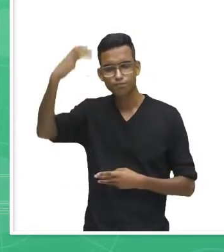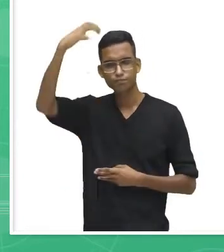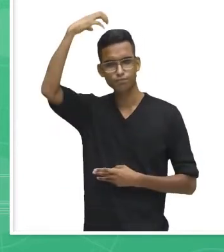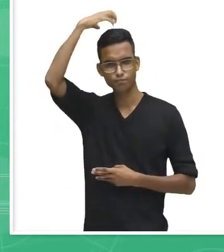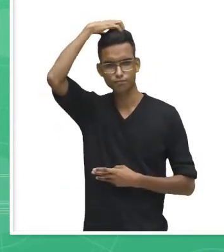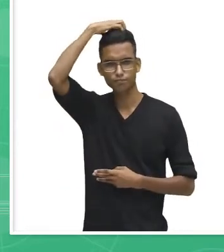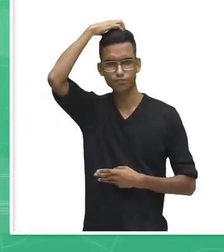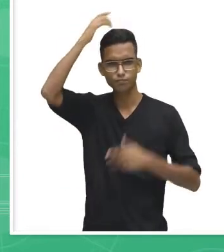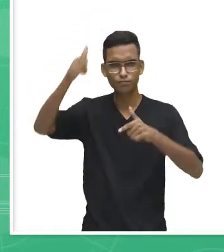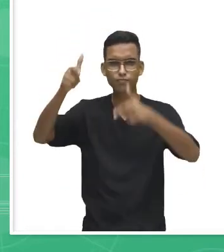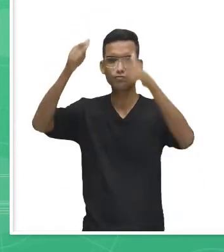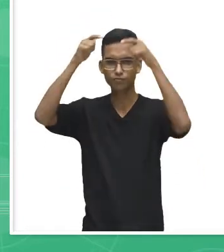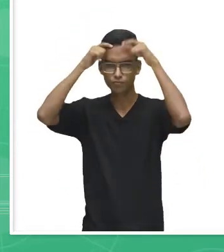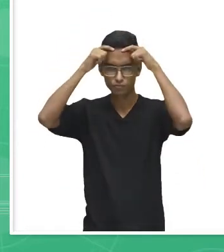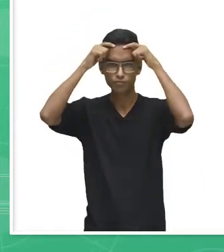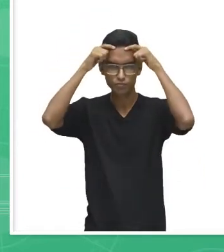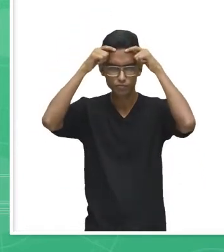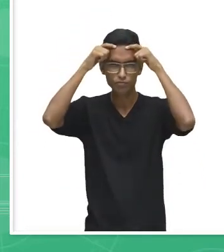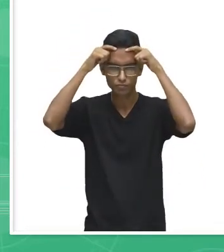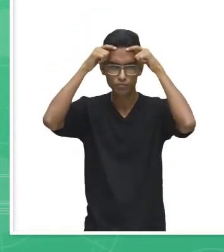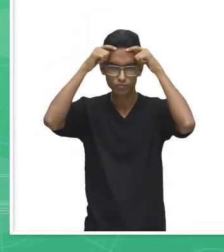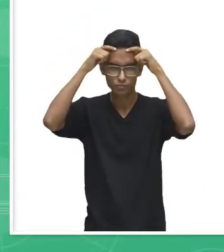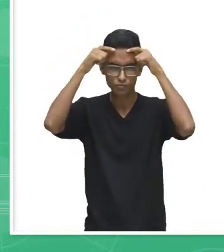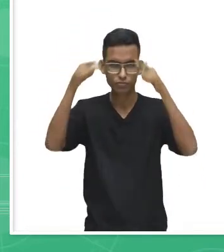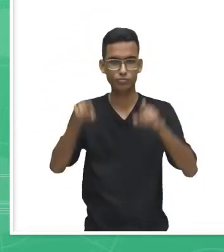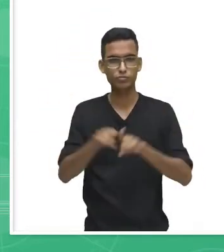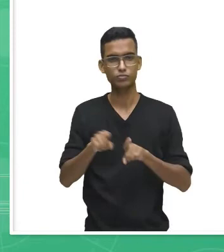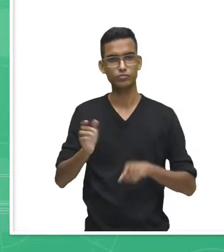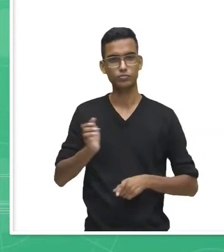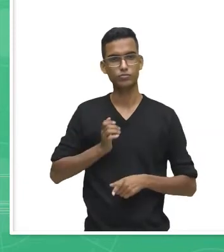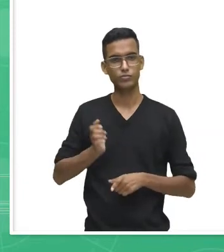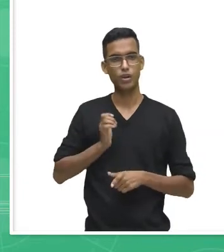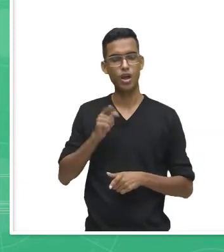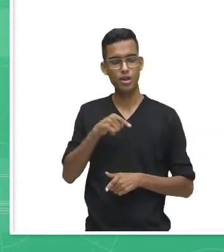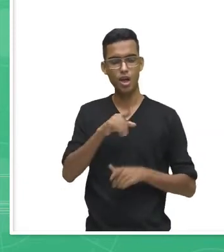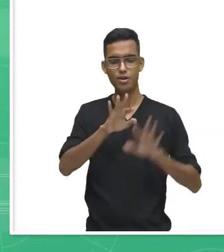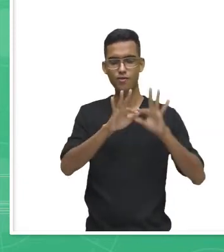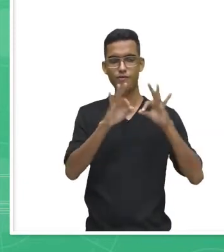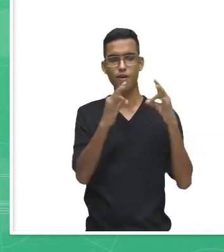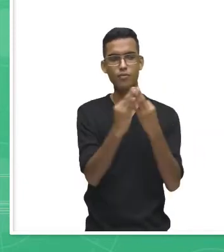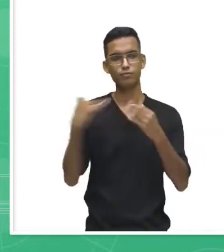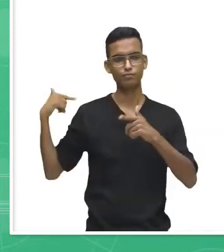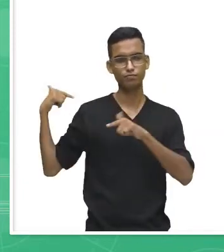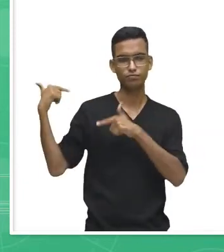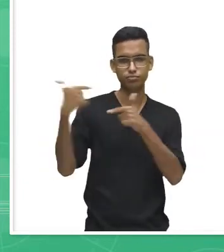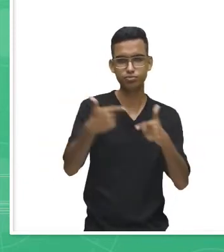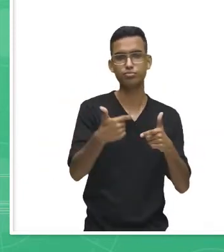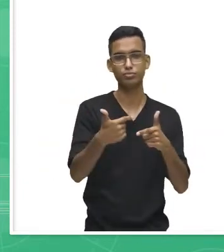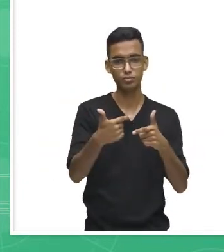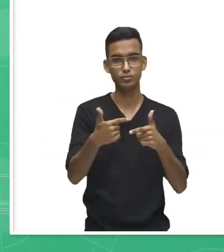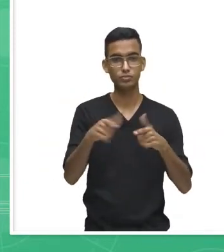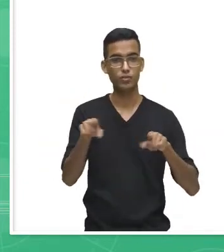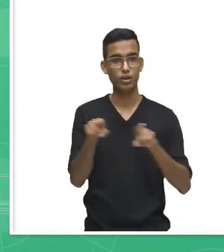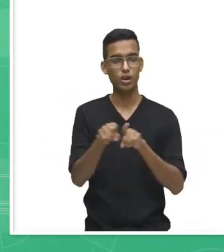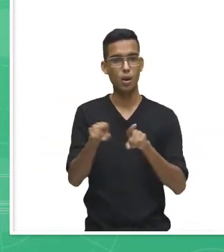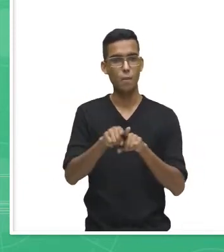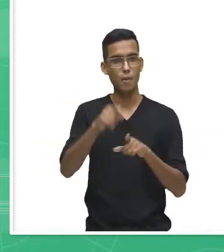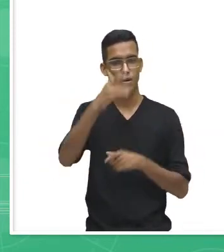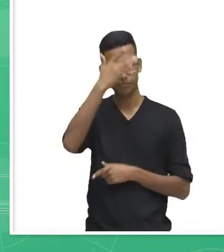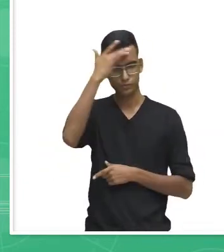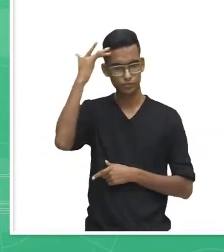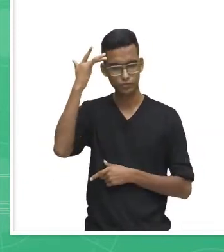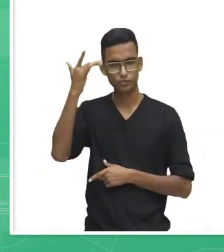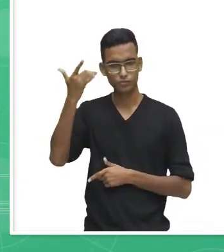classe privilegiada, a classe que vem das famílias tradicionais, os donos de terra, que cobram impostos,